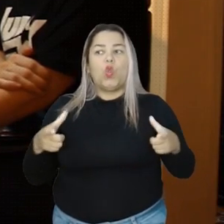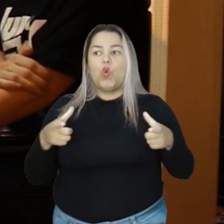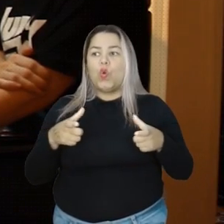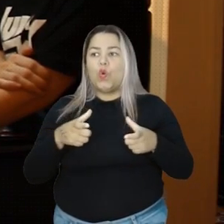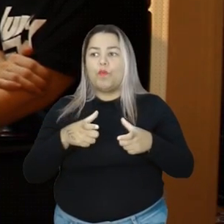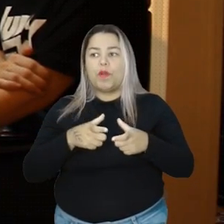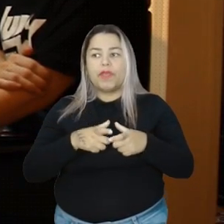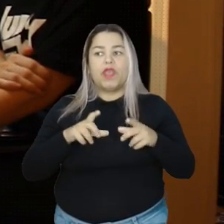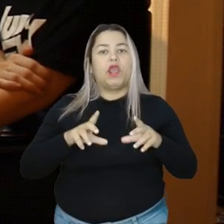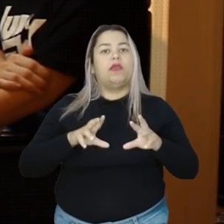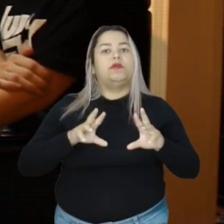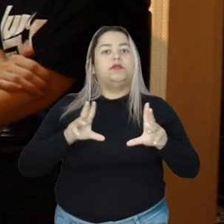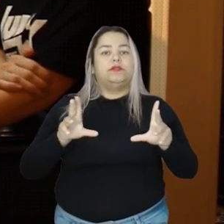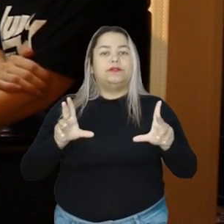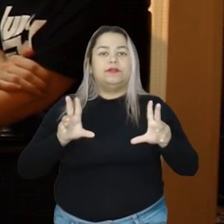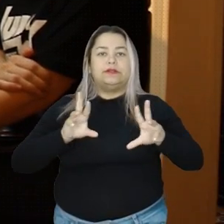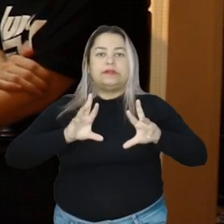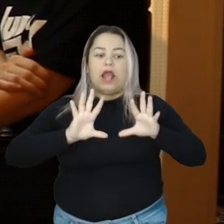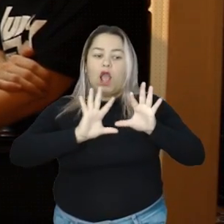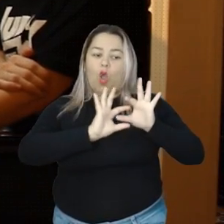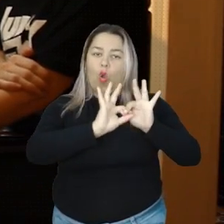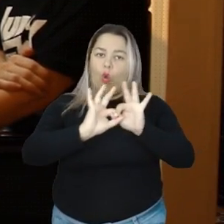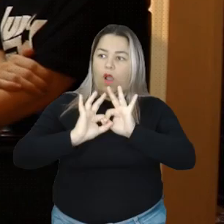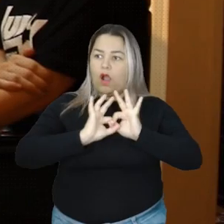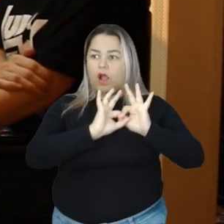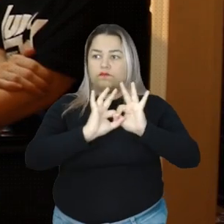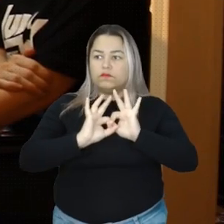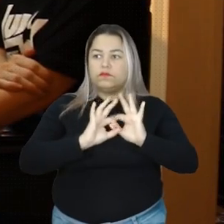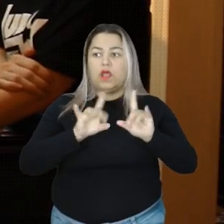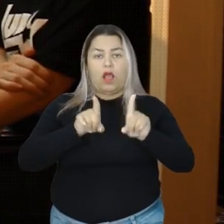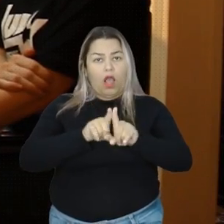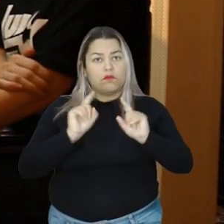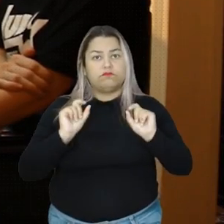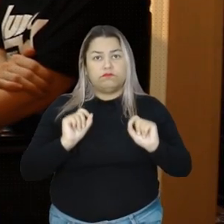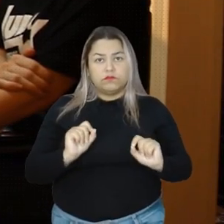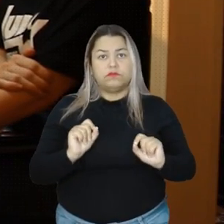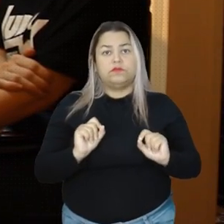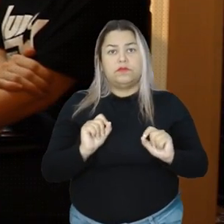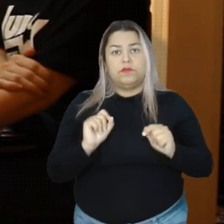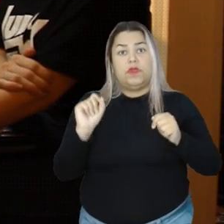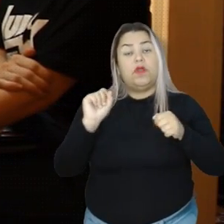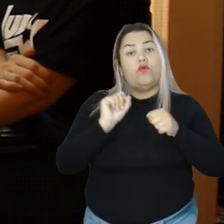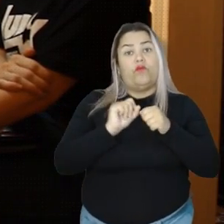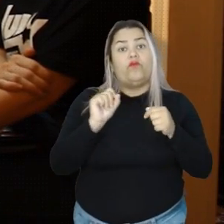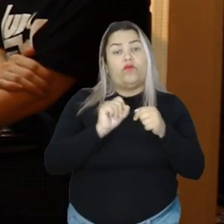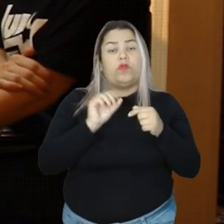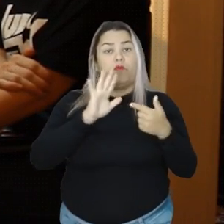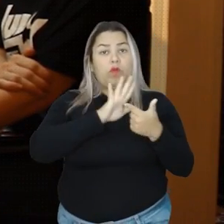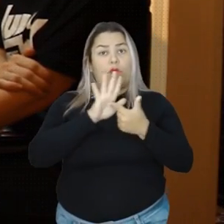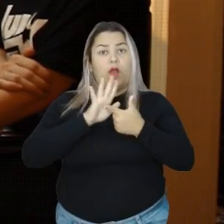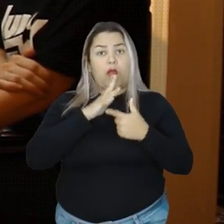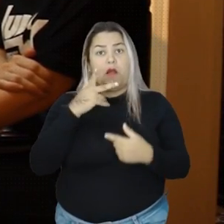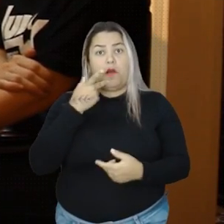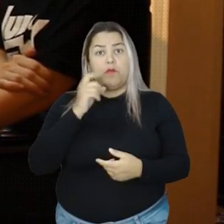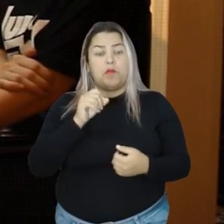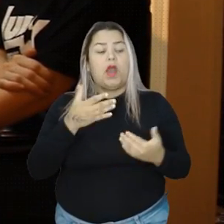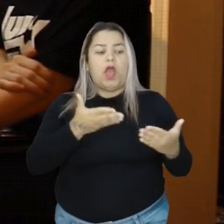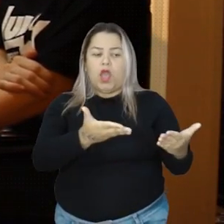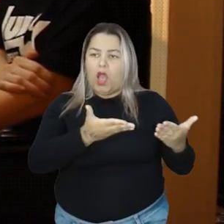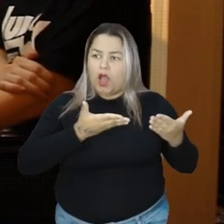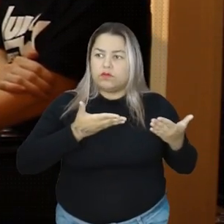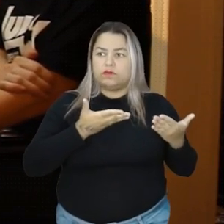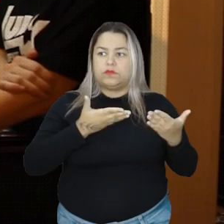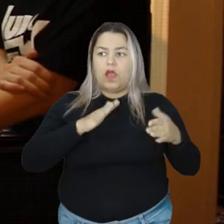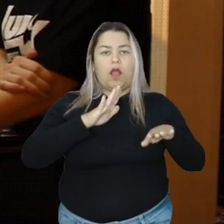reunião, não é, em São Luís Gonzaga. Eu fui destacado para convidar os demais